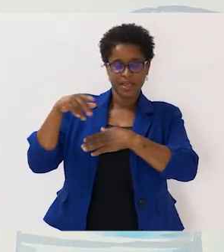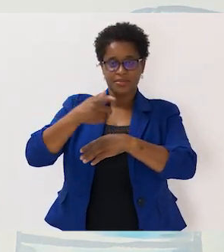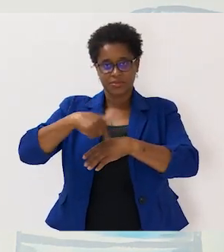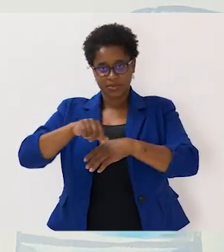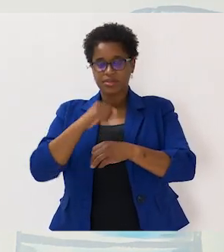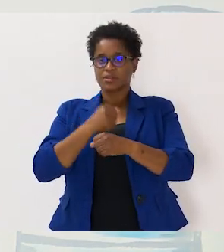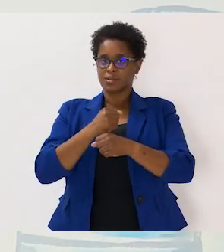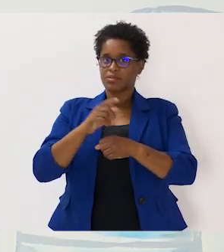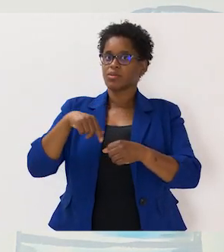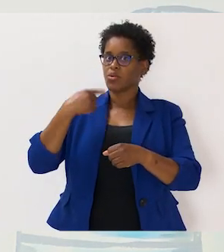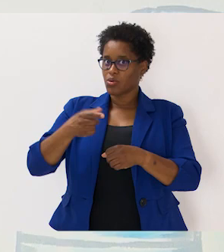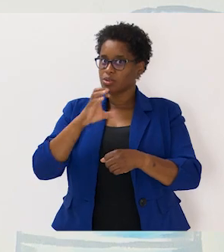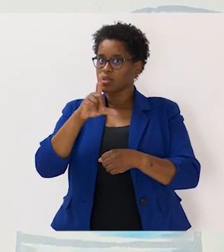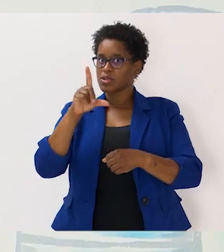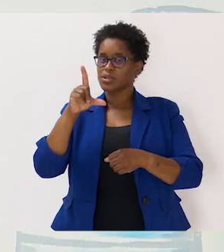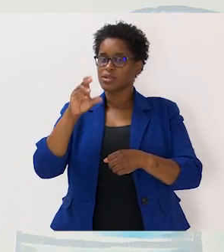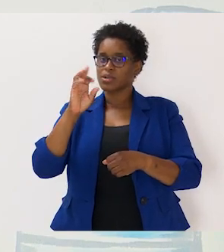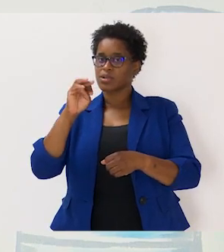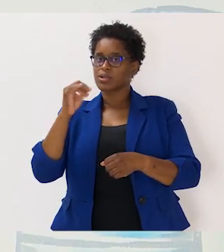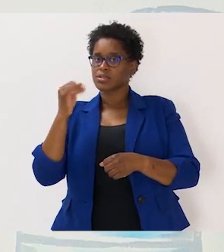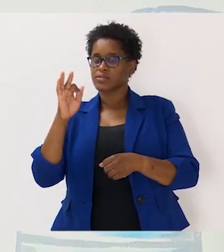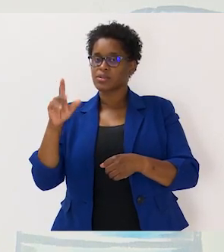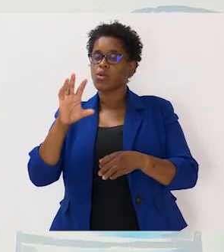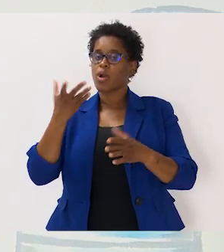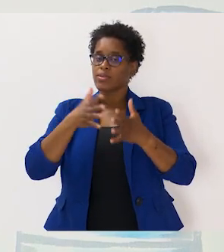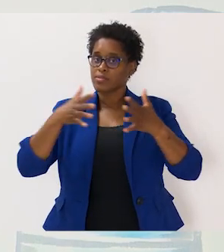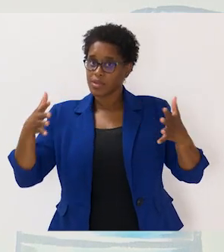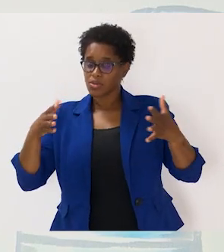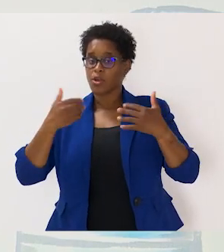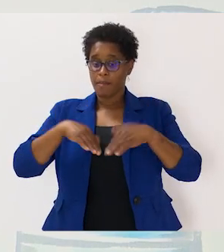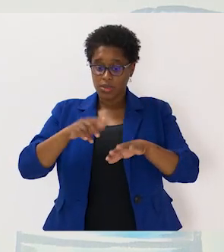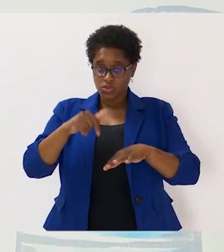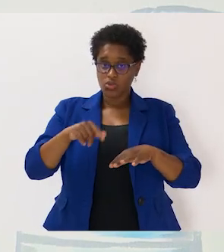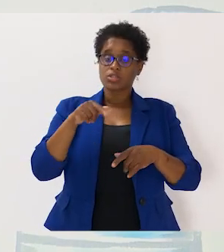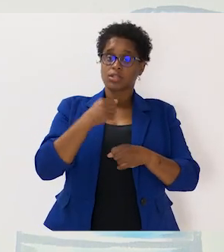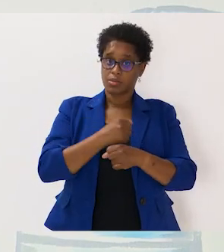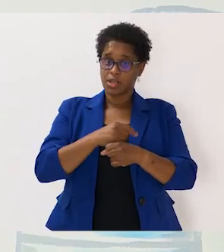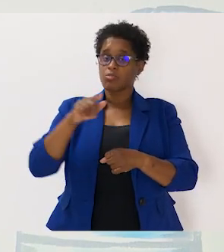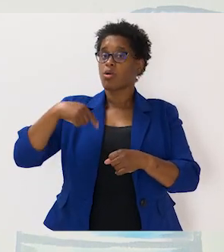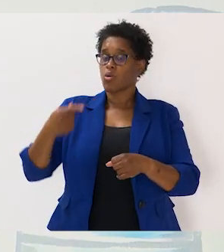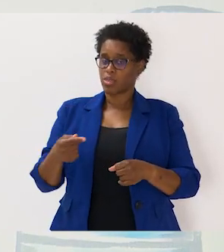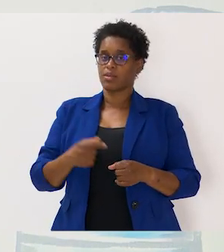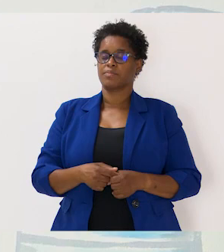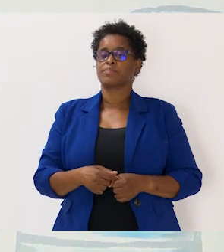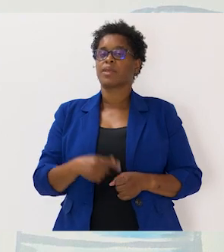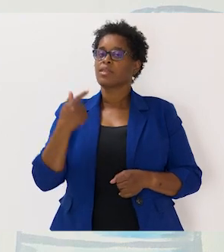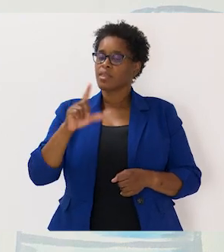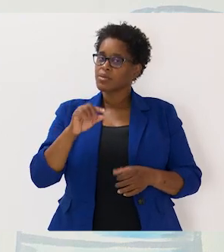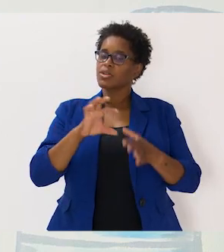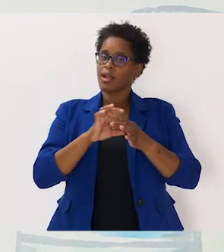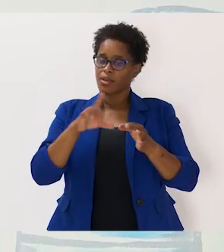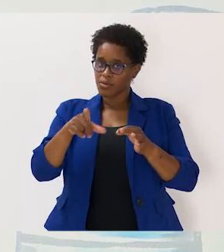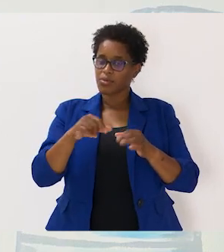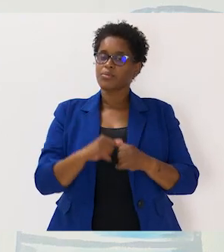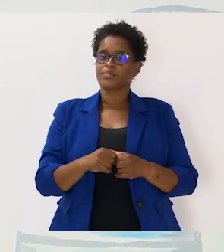vimos outra classificação de ecossistema, que é quanto à dimensão. Mas hoje estamos a ver uma outra, que tem a ver